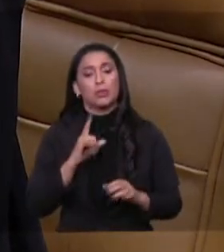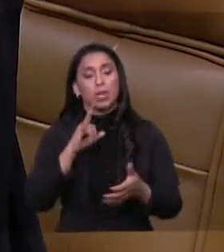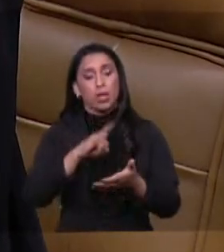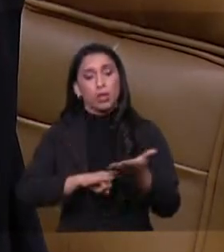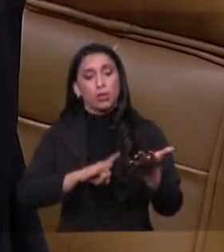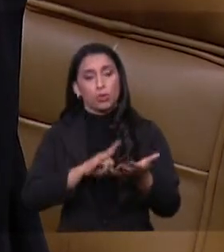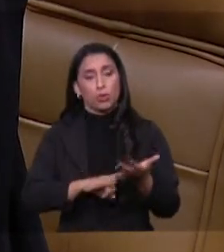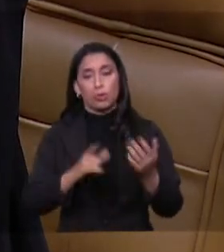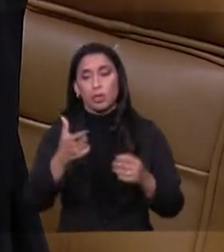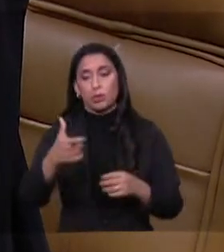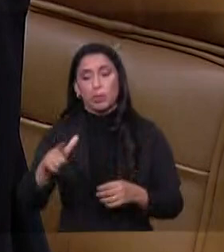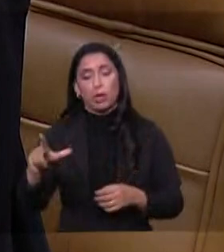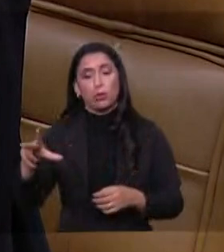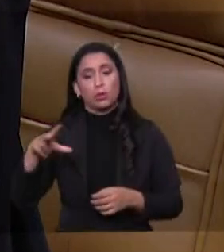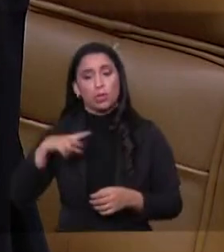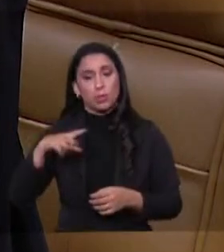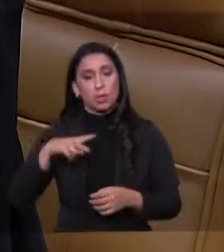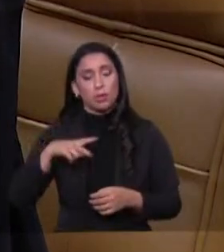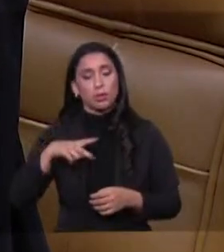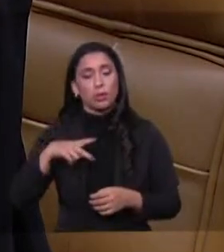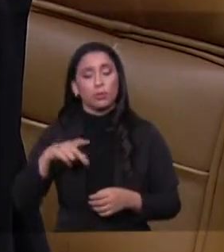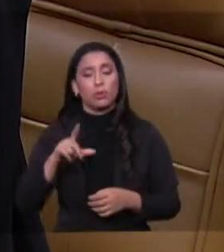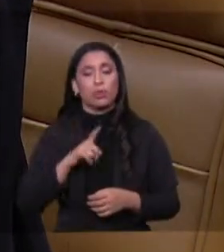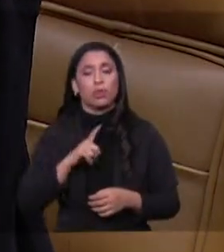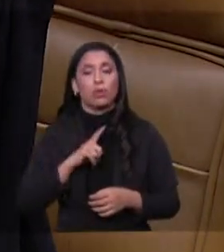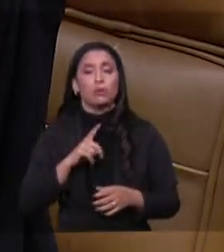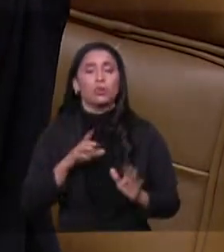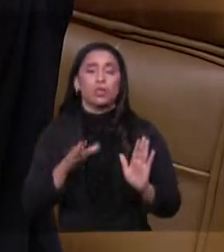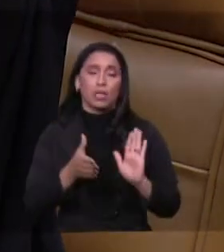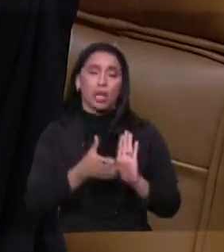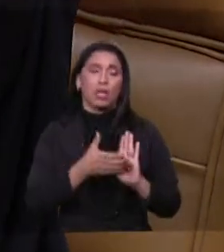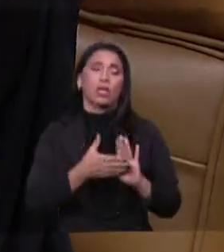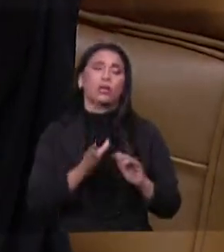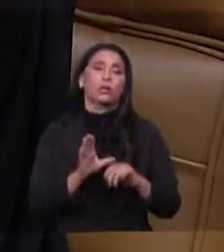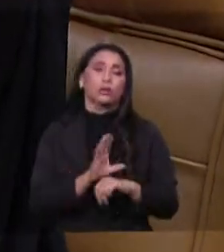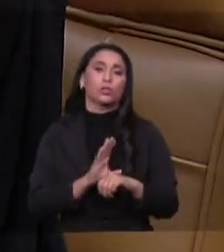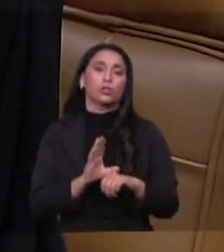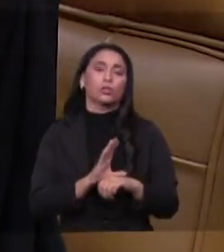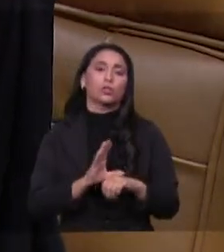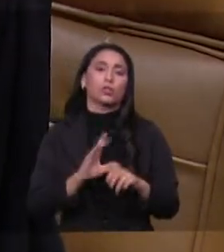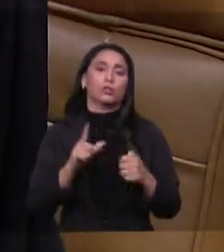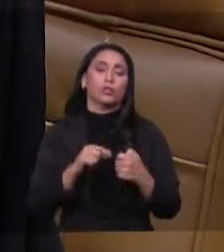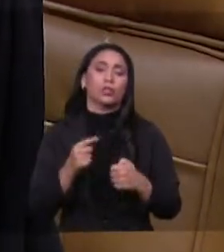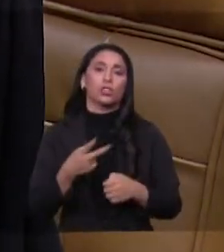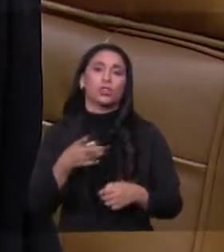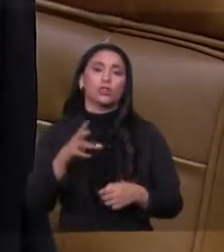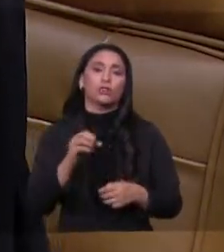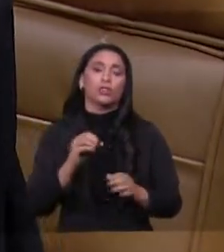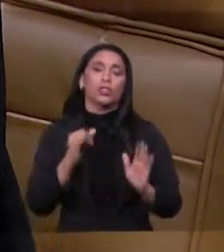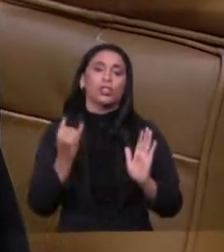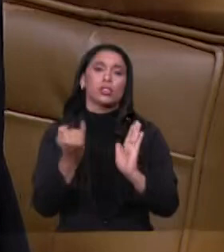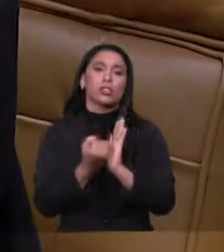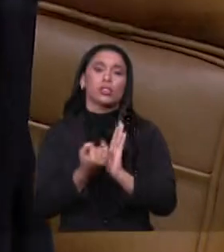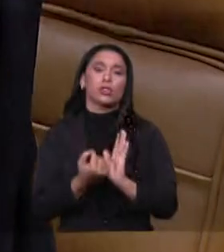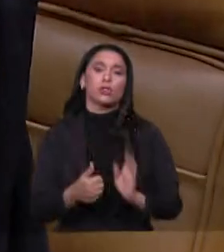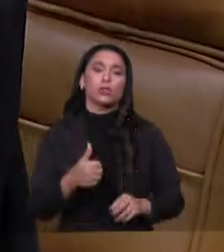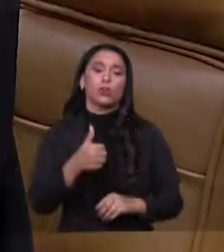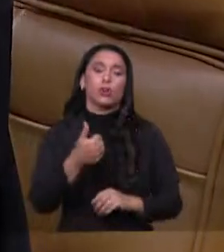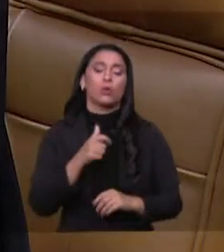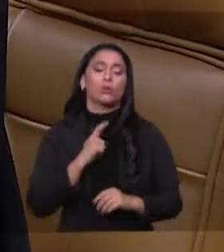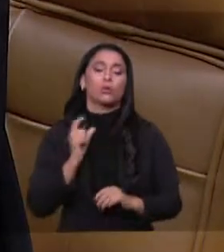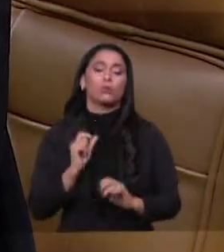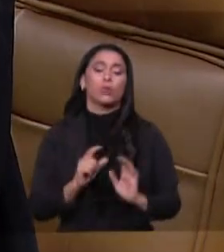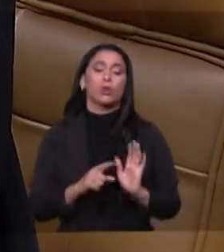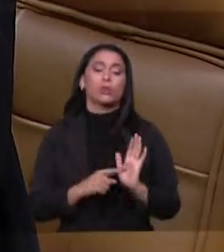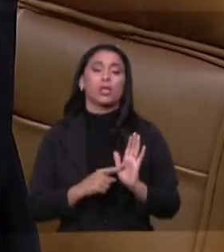titulação a particulares, conforme previsto na própria Constituição, em seu artigo 20, inciso 11,